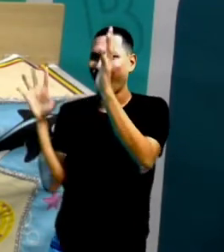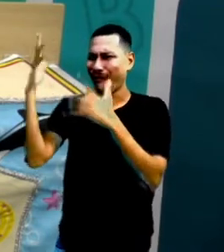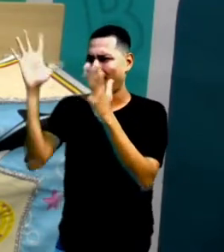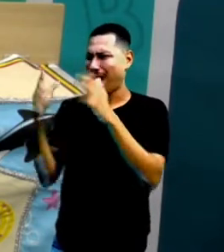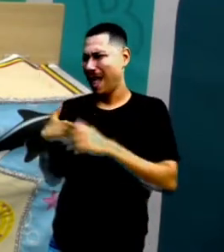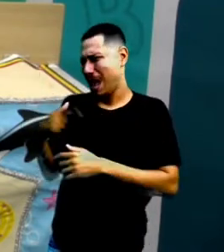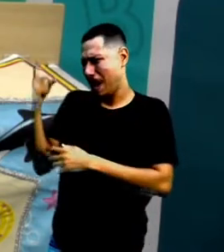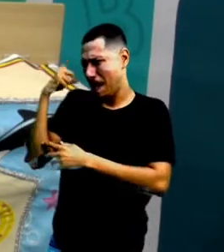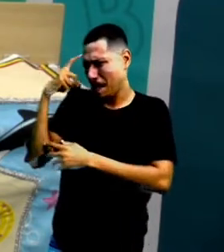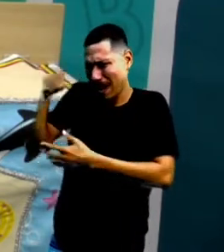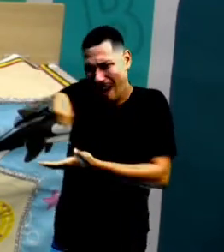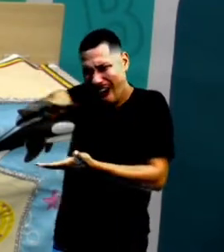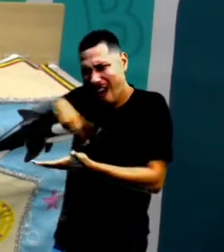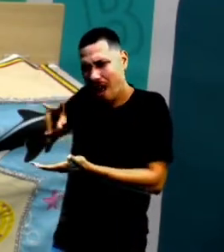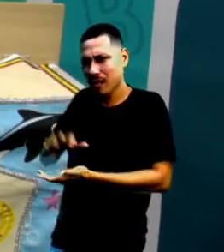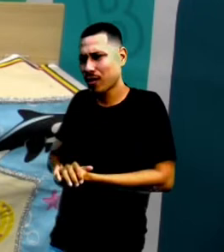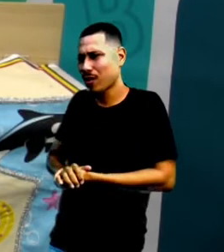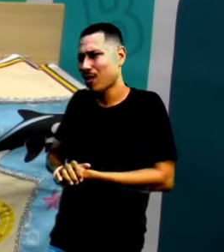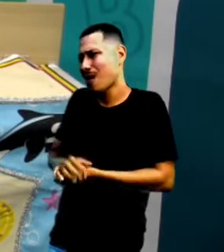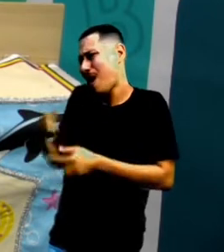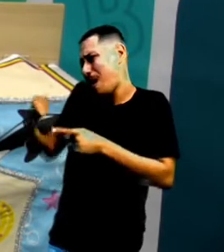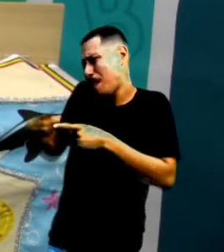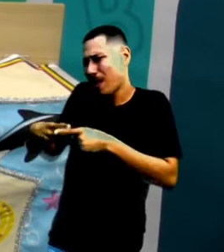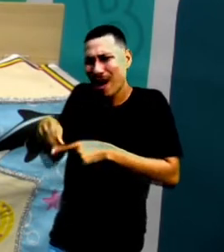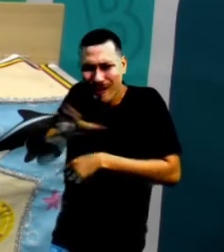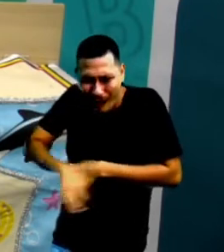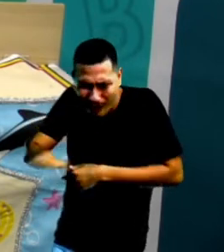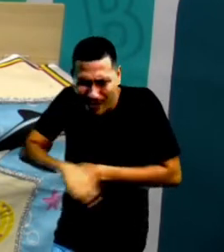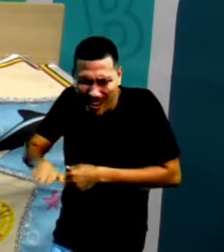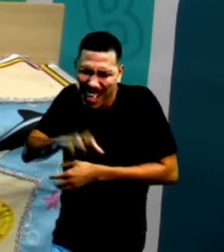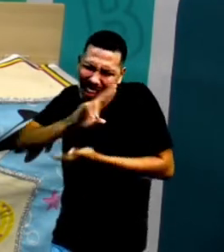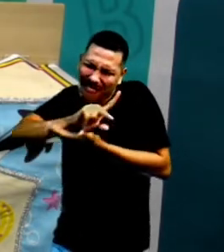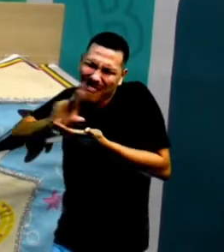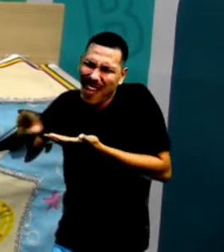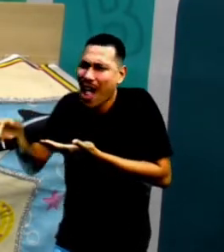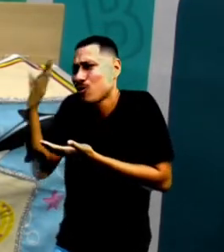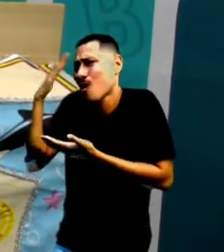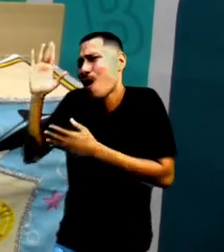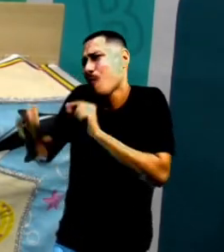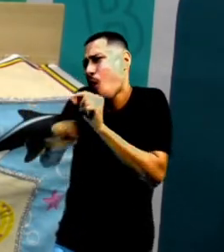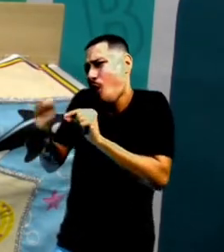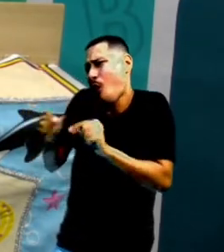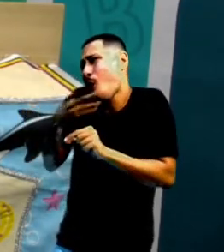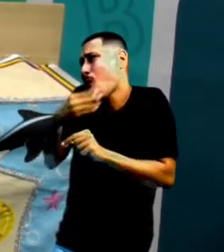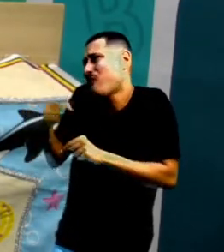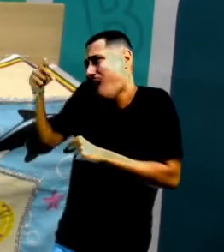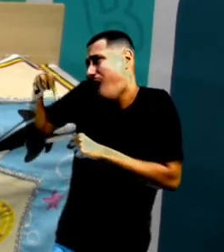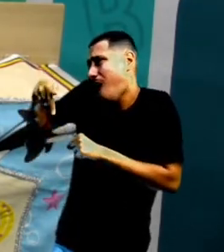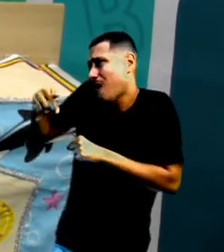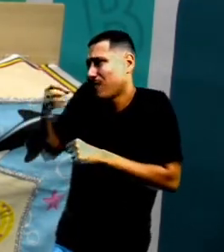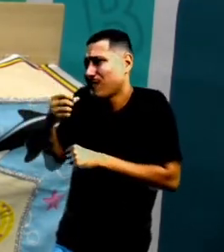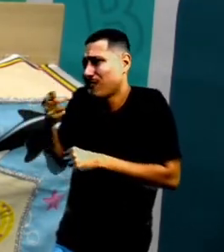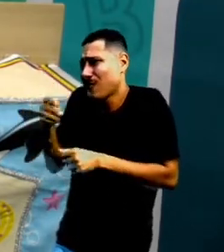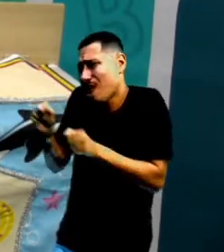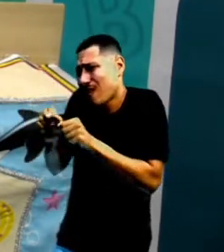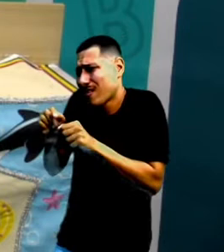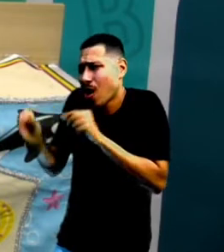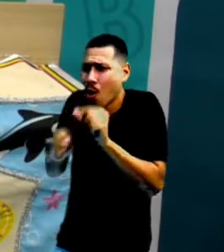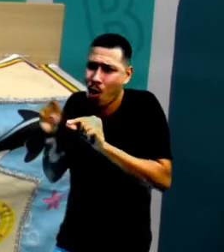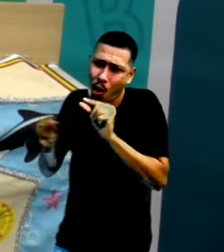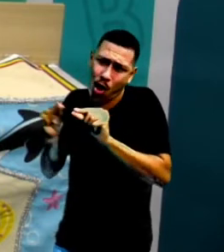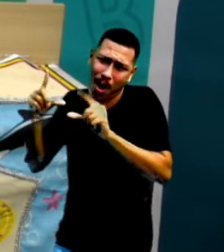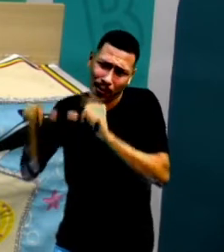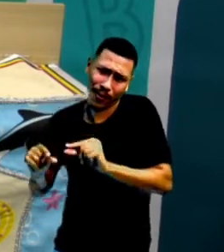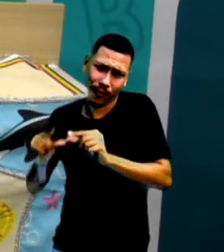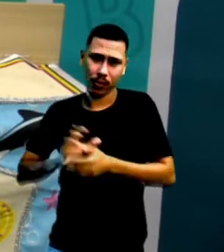Balançando os braços. Sim. Eu penso que ele está dançando. Ah, ele tem um monte de criança que não sabe. O que esse rapaz está fazendo aqui embaixo? E por que ele é tão pequenininho assim? É porque